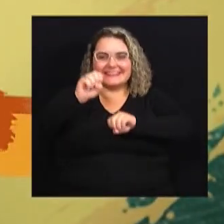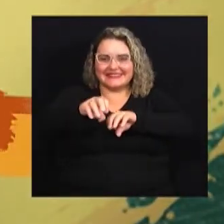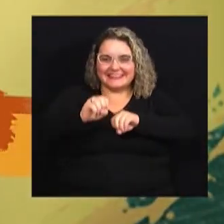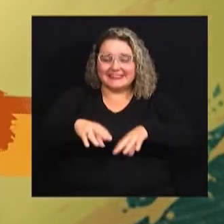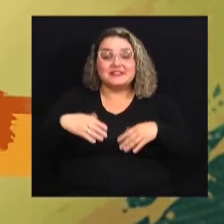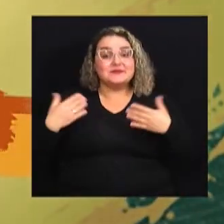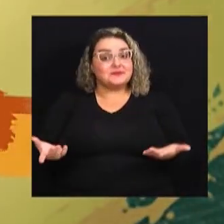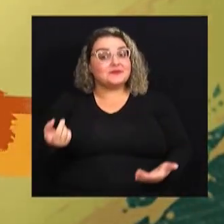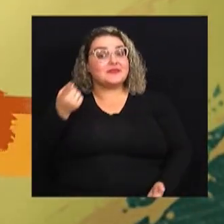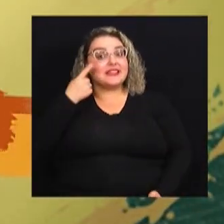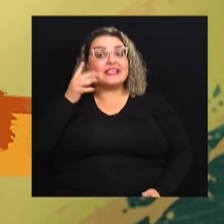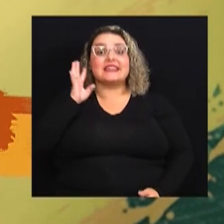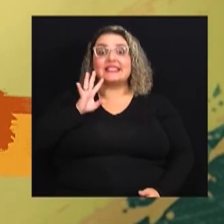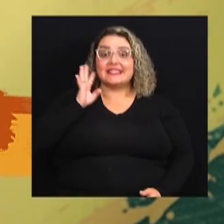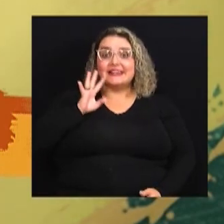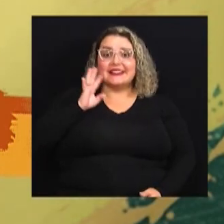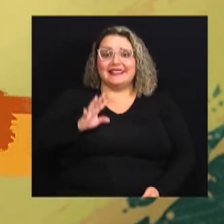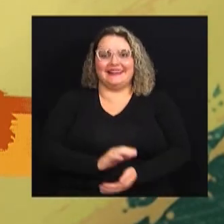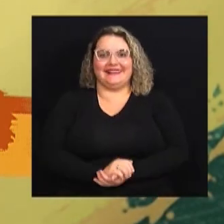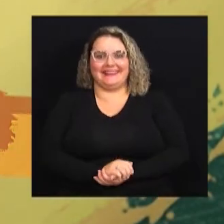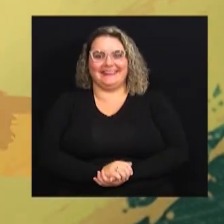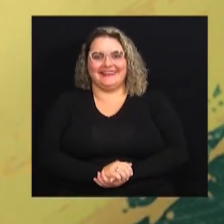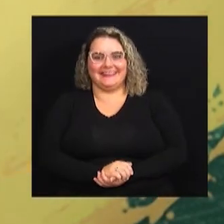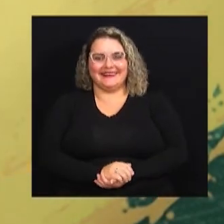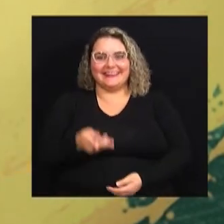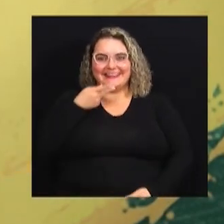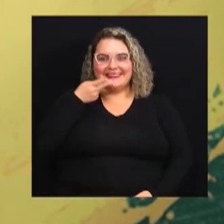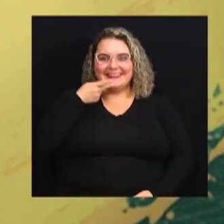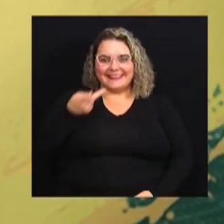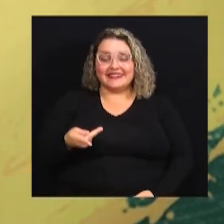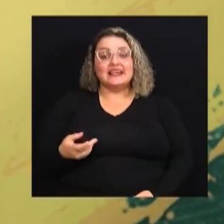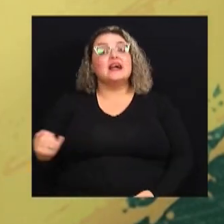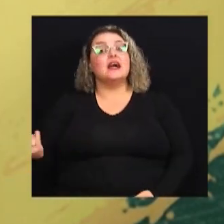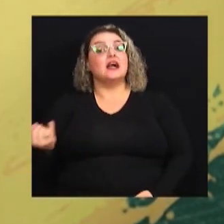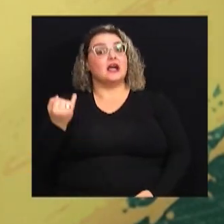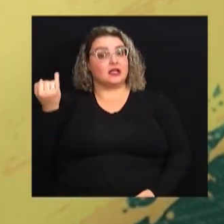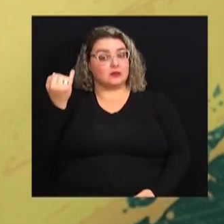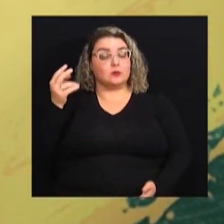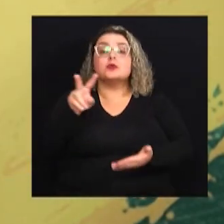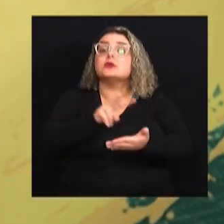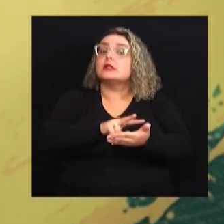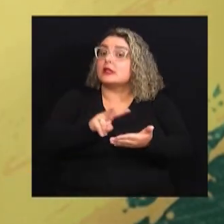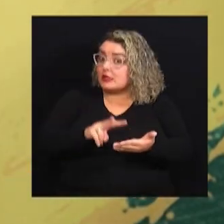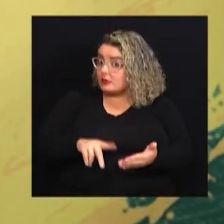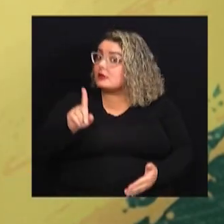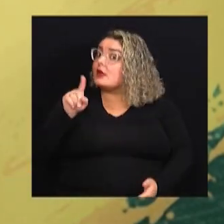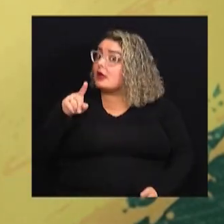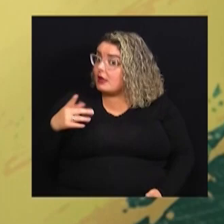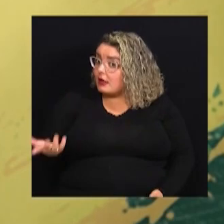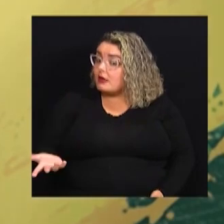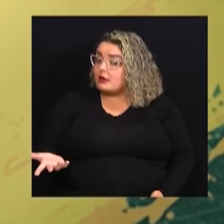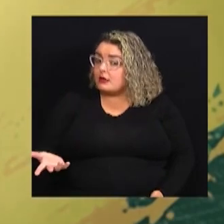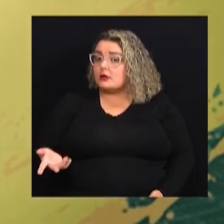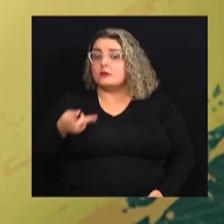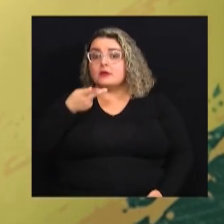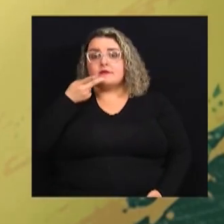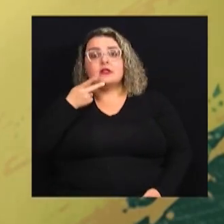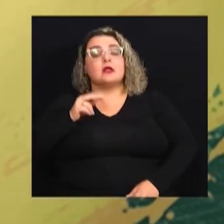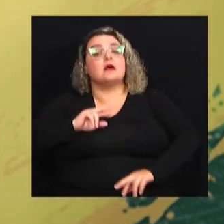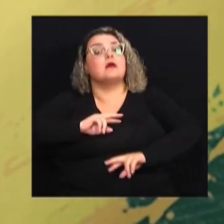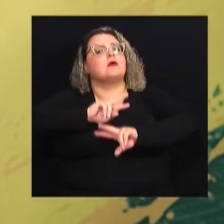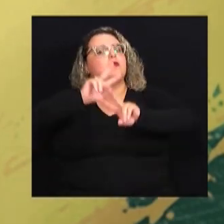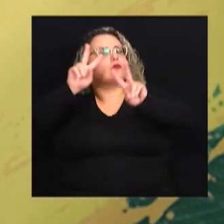informações, volta amanhã contando tudo pra gente? Sim, amanhã o Câmara Notícia traz mais informações a respeito de